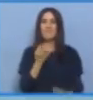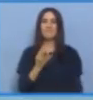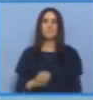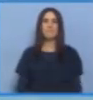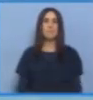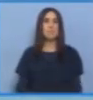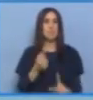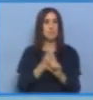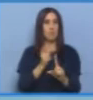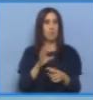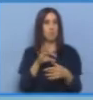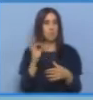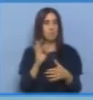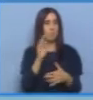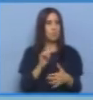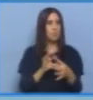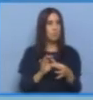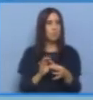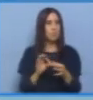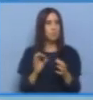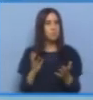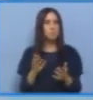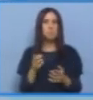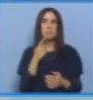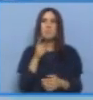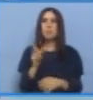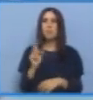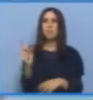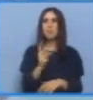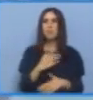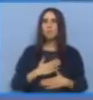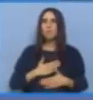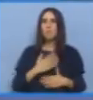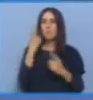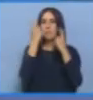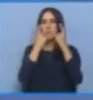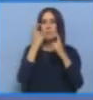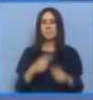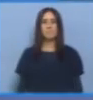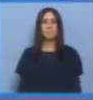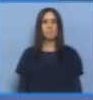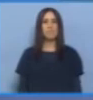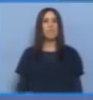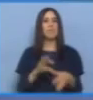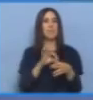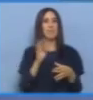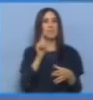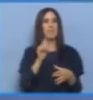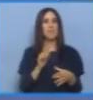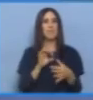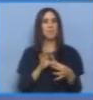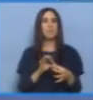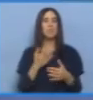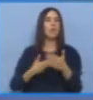desafio para a Fundação Fé e Cooperação, pensar no regresso dos voluntários? A Fundação Fé e Cooperação já pensa no regresso dos voluntários há